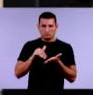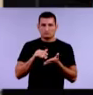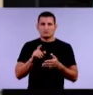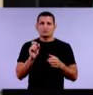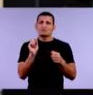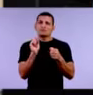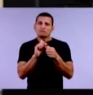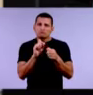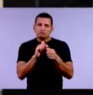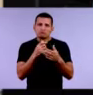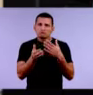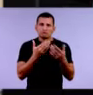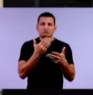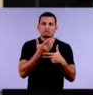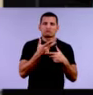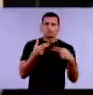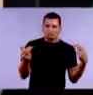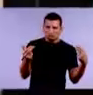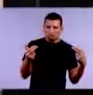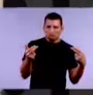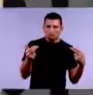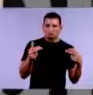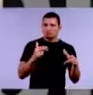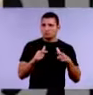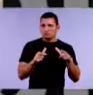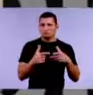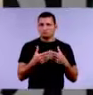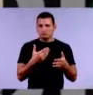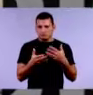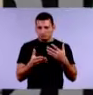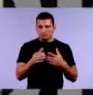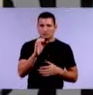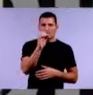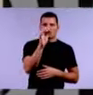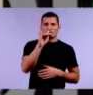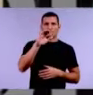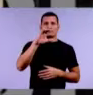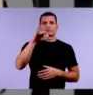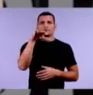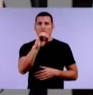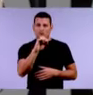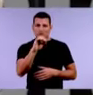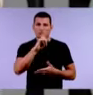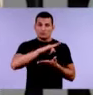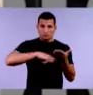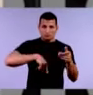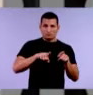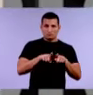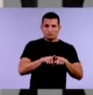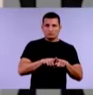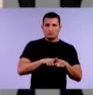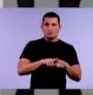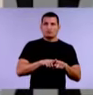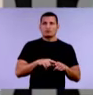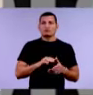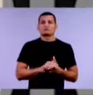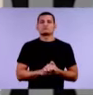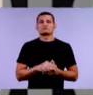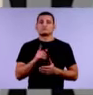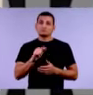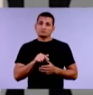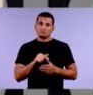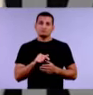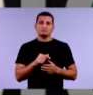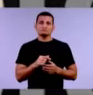execute alguma obra ou algum serviço. O ofício ele já é para comunicação externa. É quando esse poder deseja se comunicar